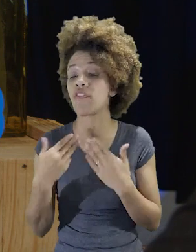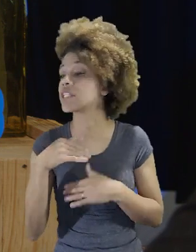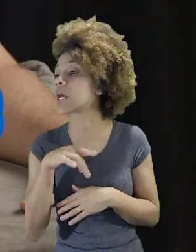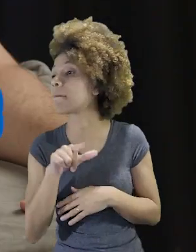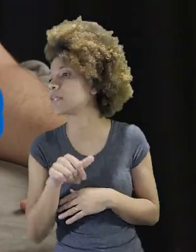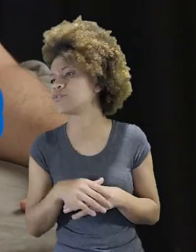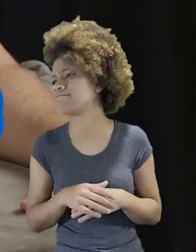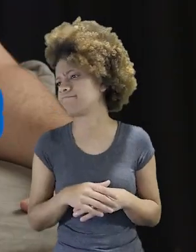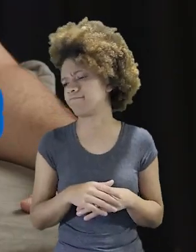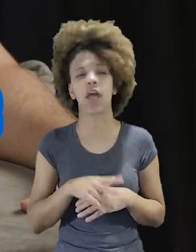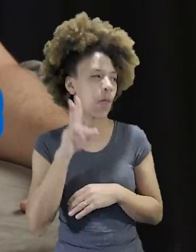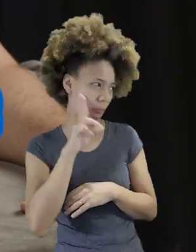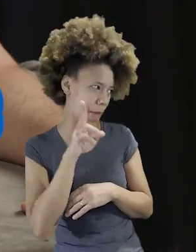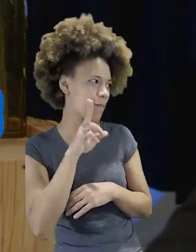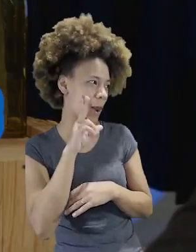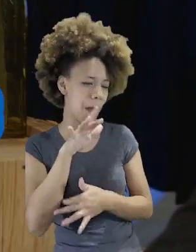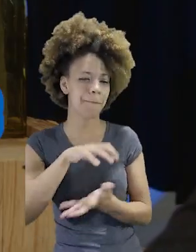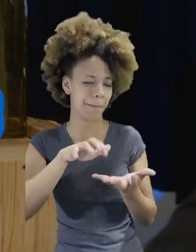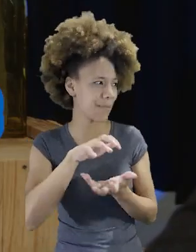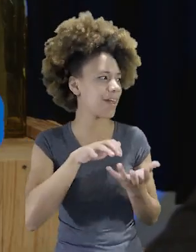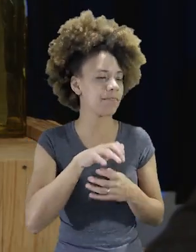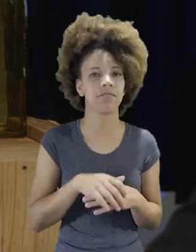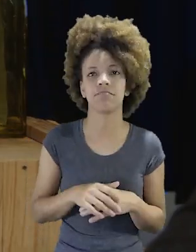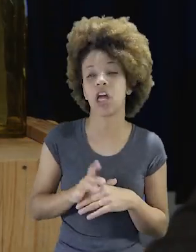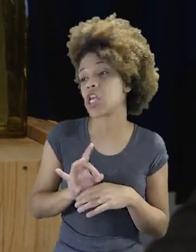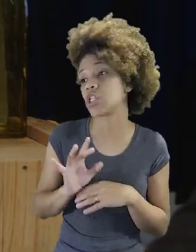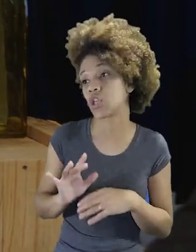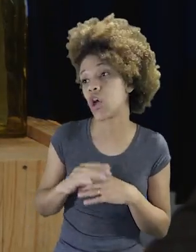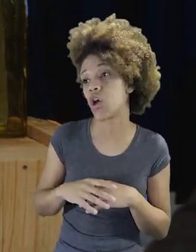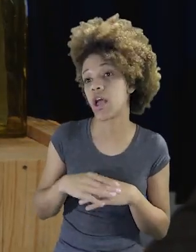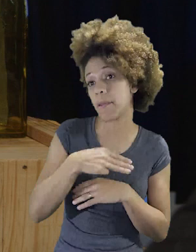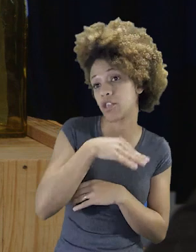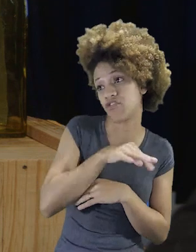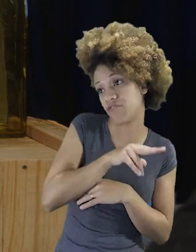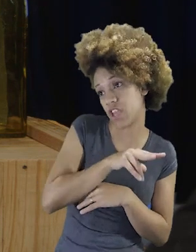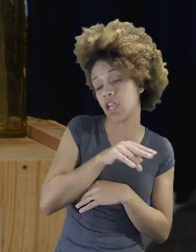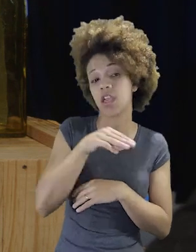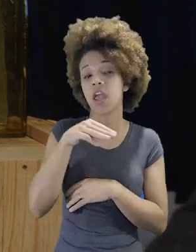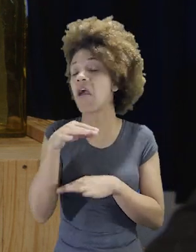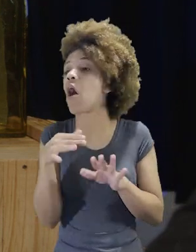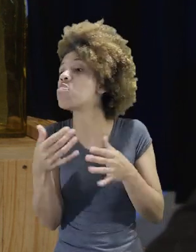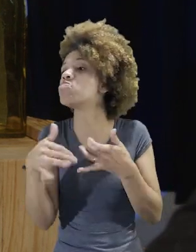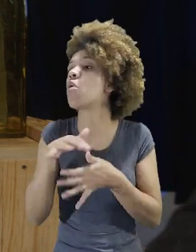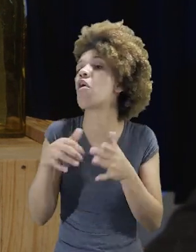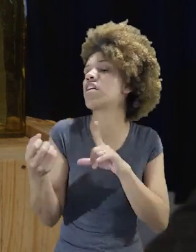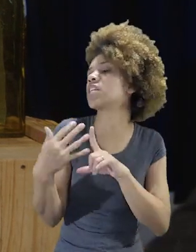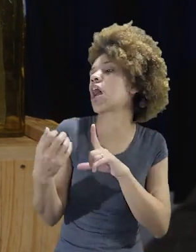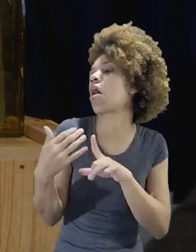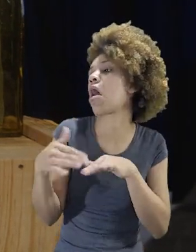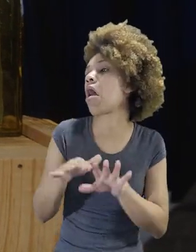conversa só fala comigo porque o MTV é as pessoas não conversa com a Globo aí você vai ver o jeito que